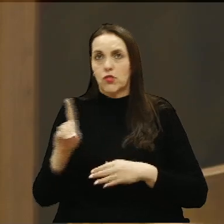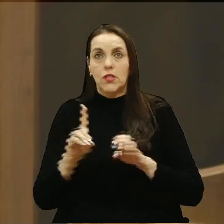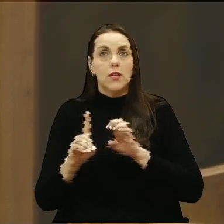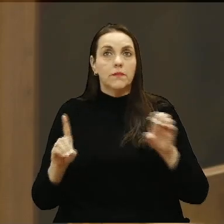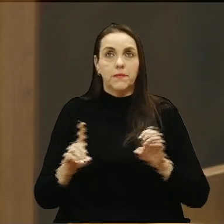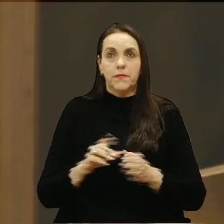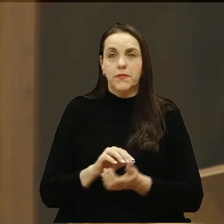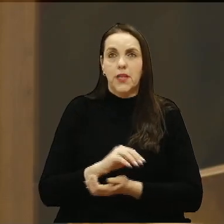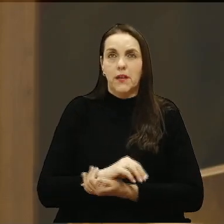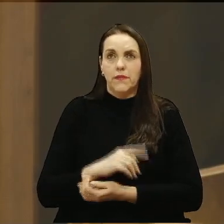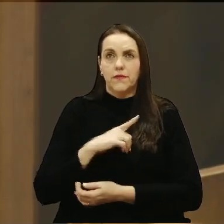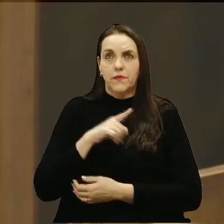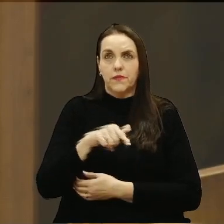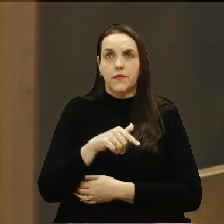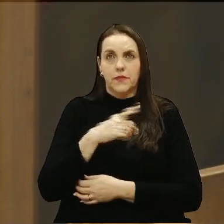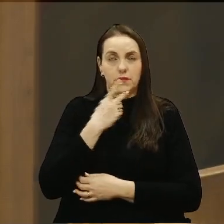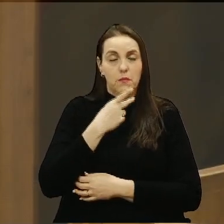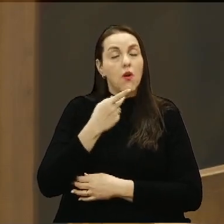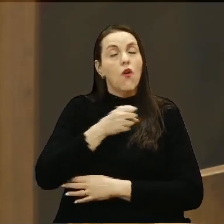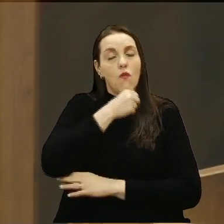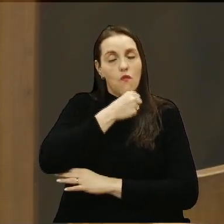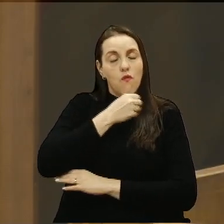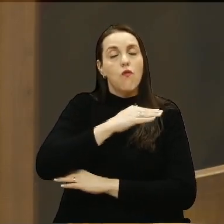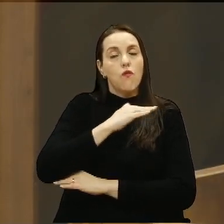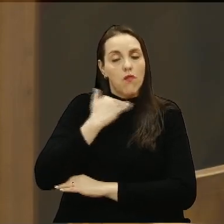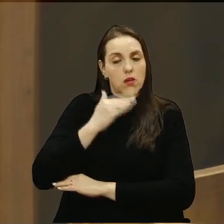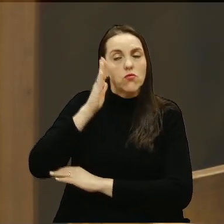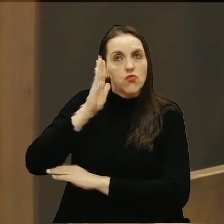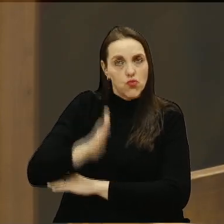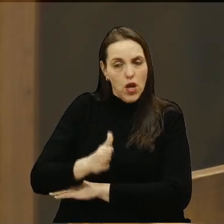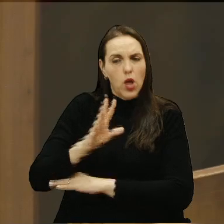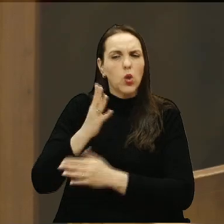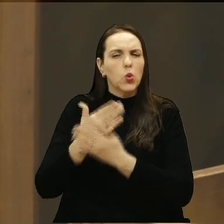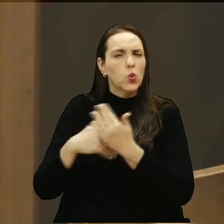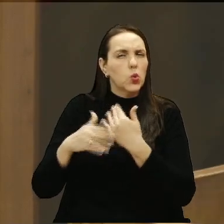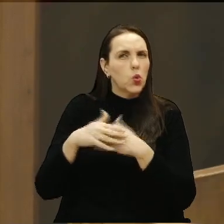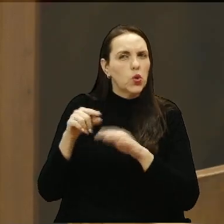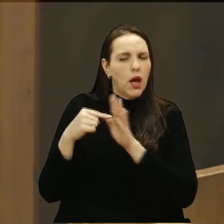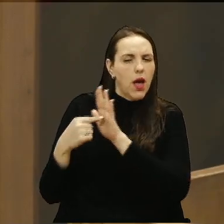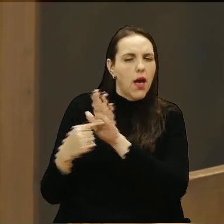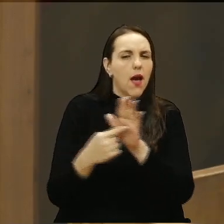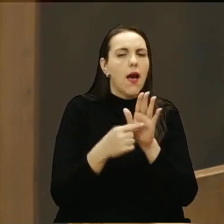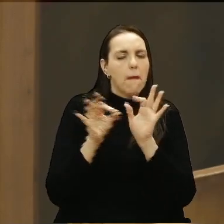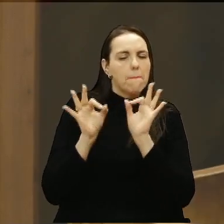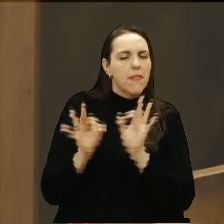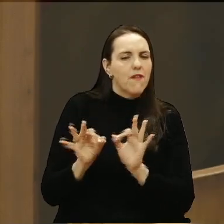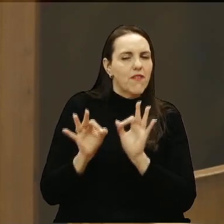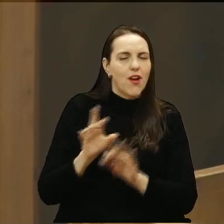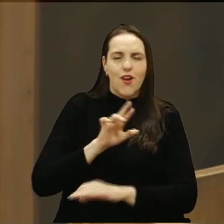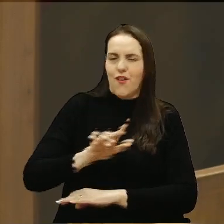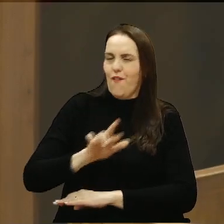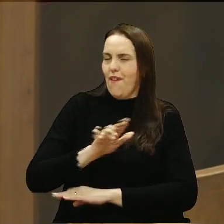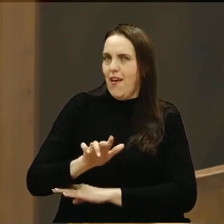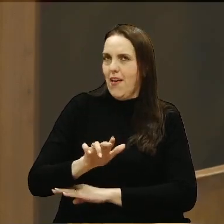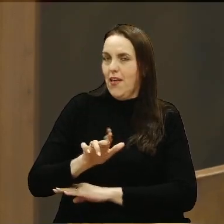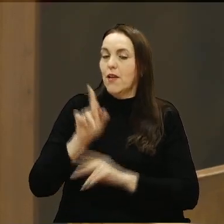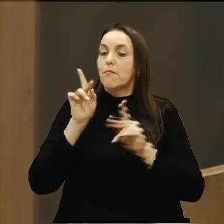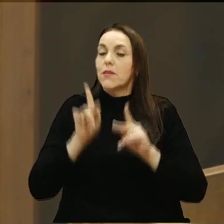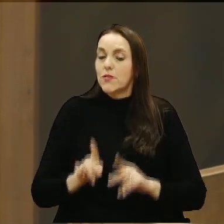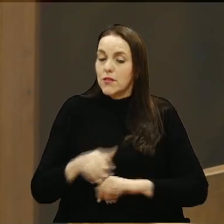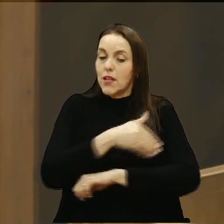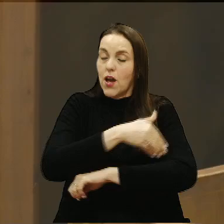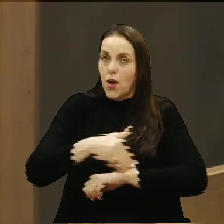se enganem. Meu falecido avô dizia, nem tudo que reluz é ouro. A turma está na rua